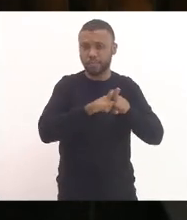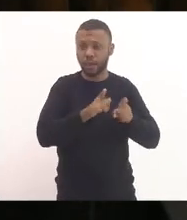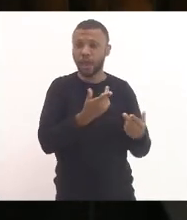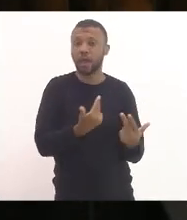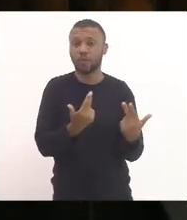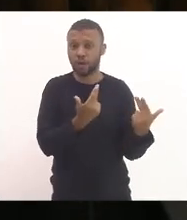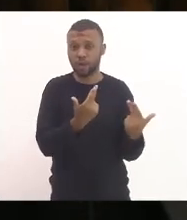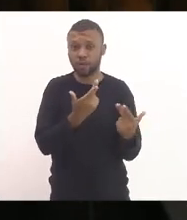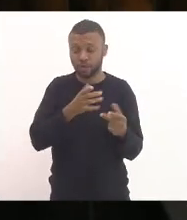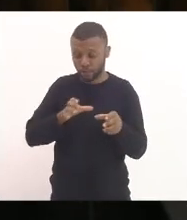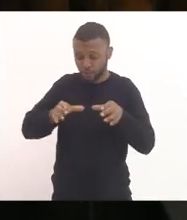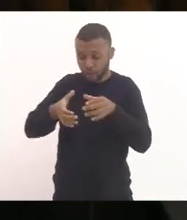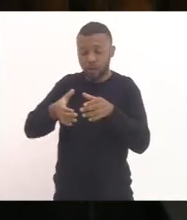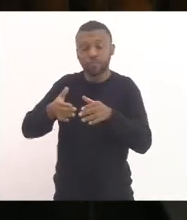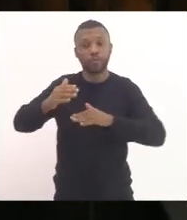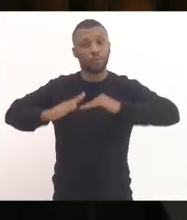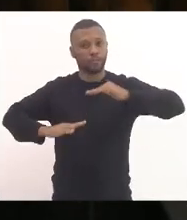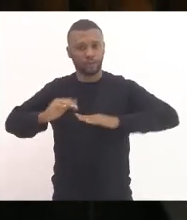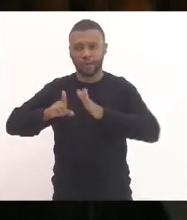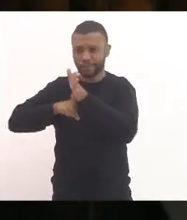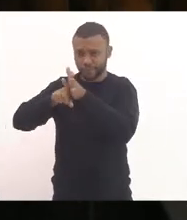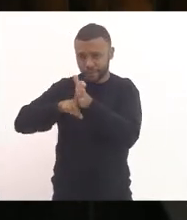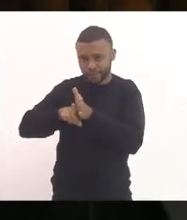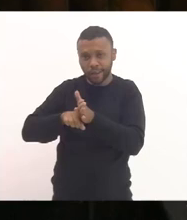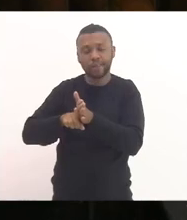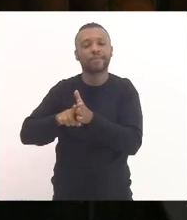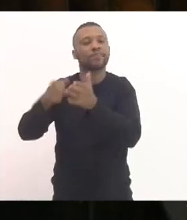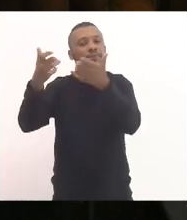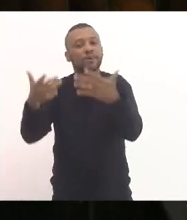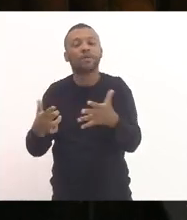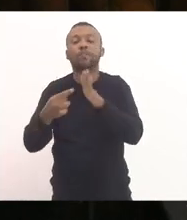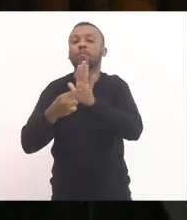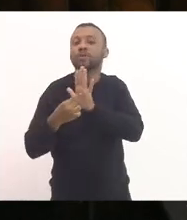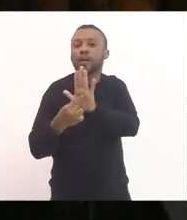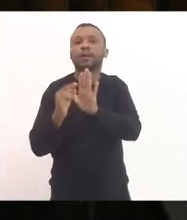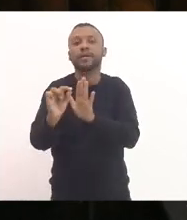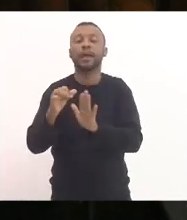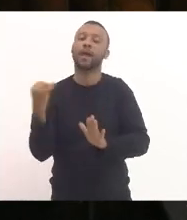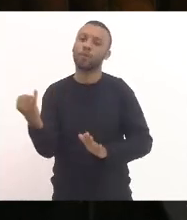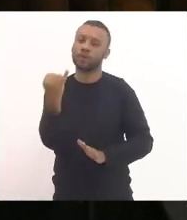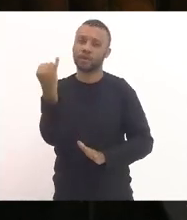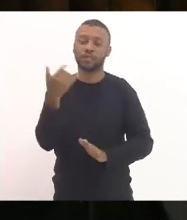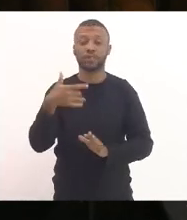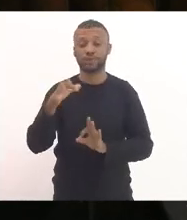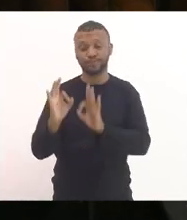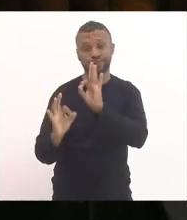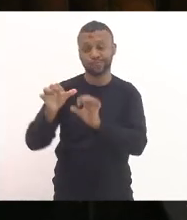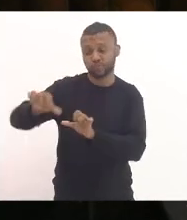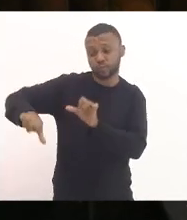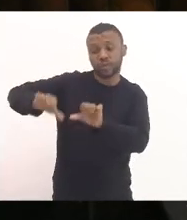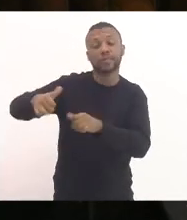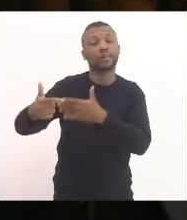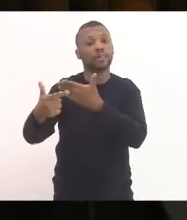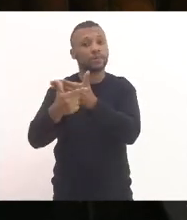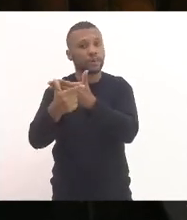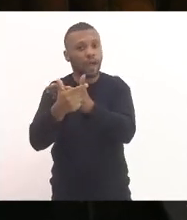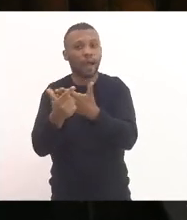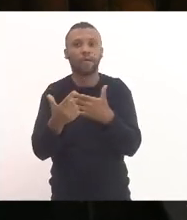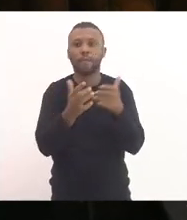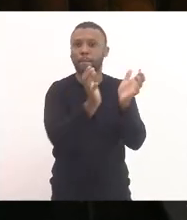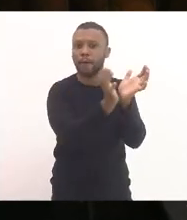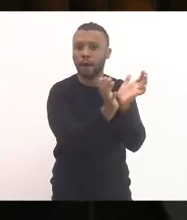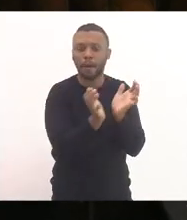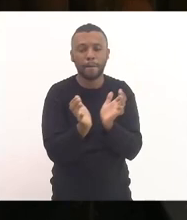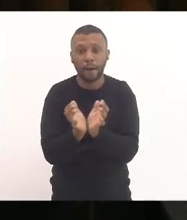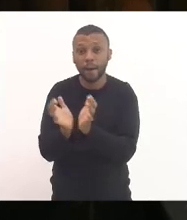que a comissão de investigação de vim trazer. A necessidade da reestruturação de cargos e classes estar